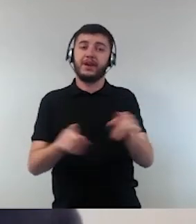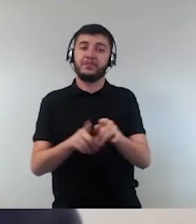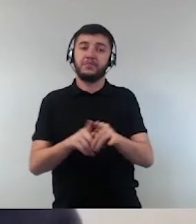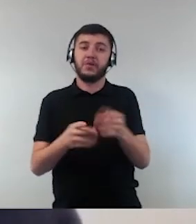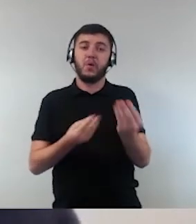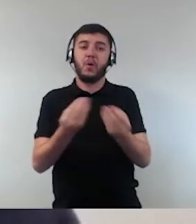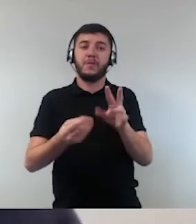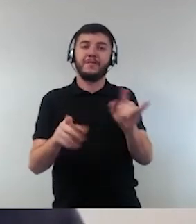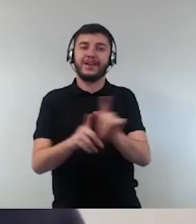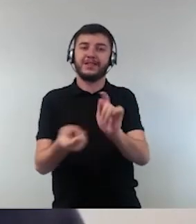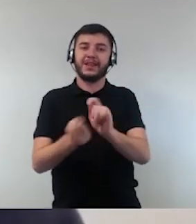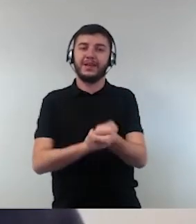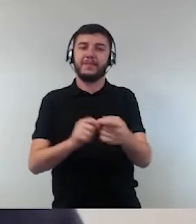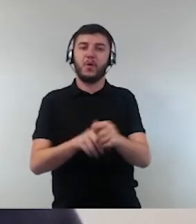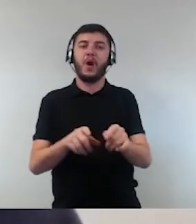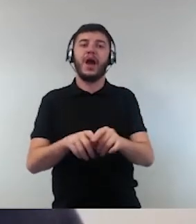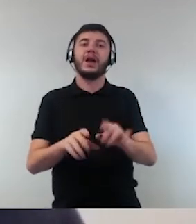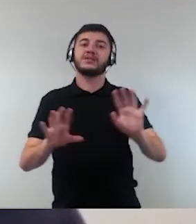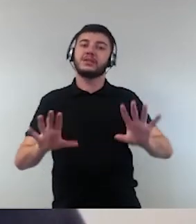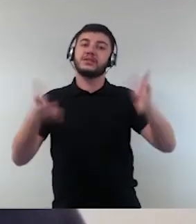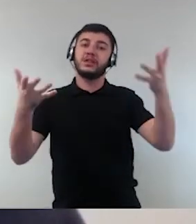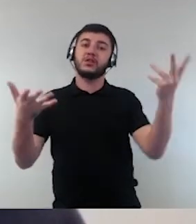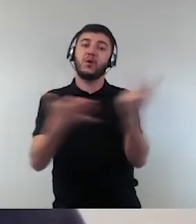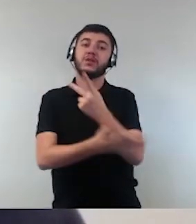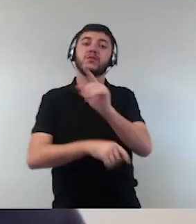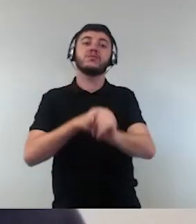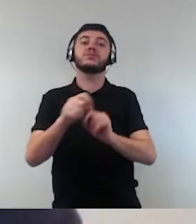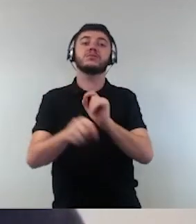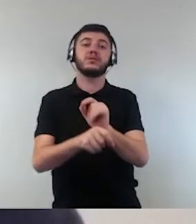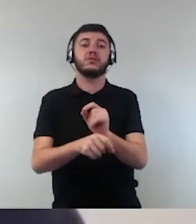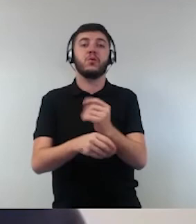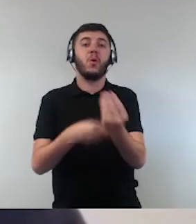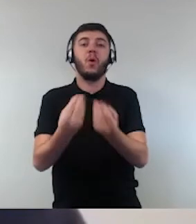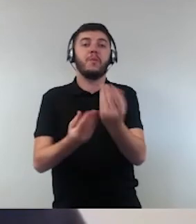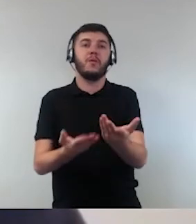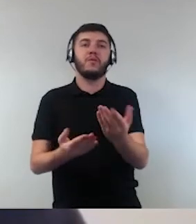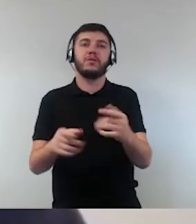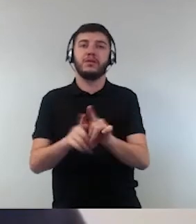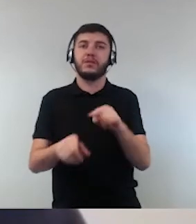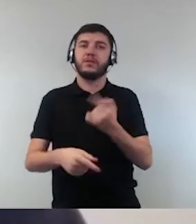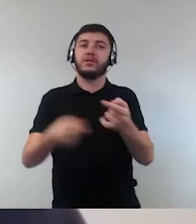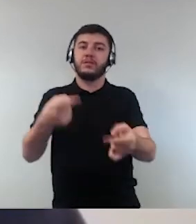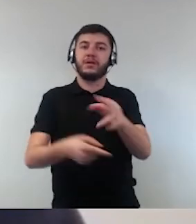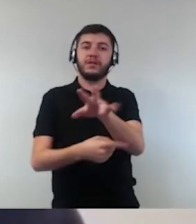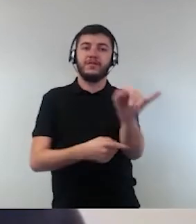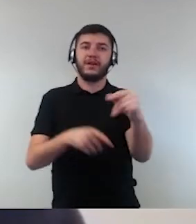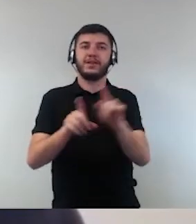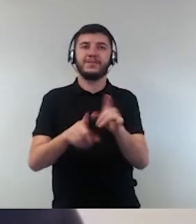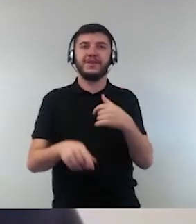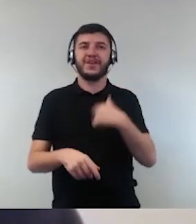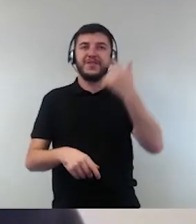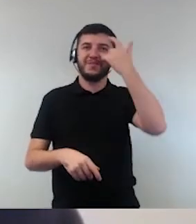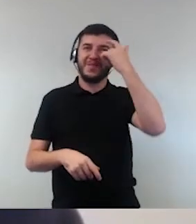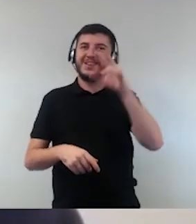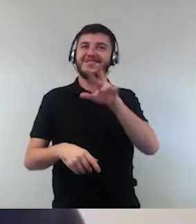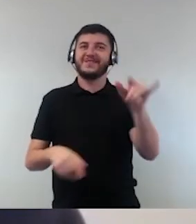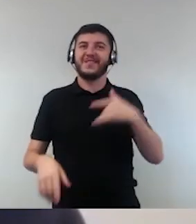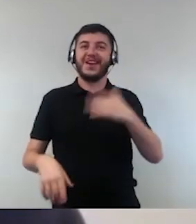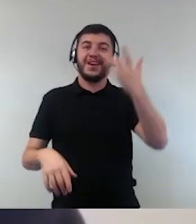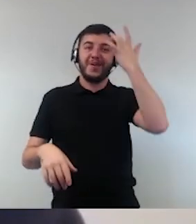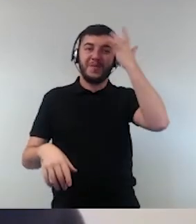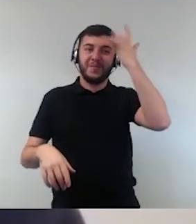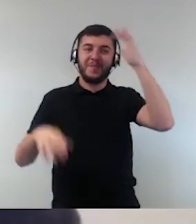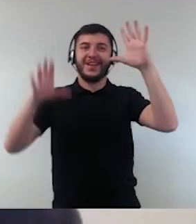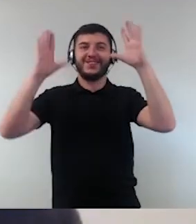vai ser amplamente debatido, discutido, e penso eu que nós temos a maturidade de